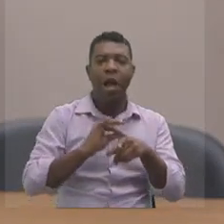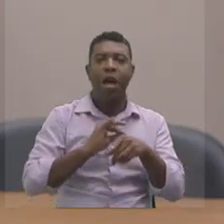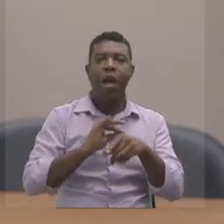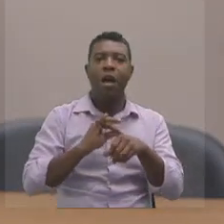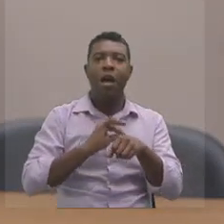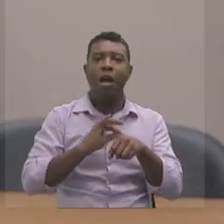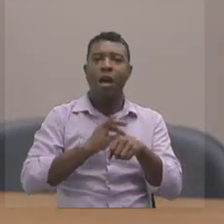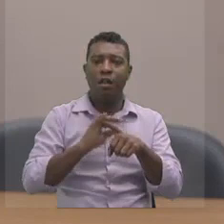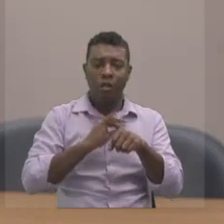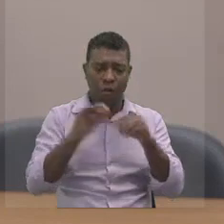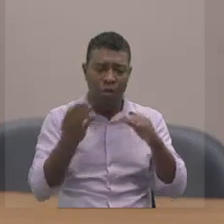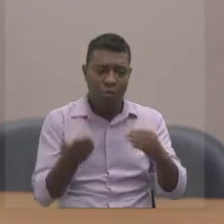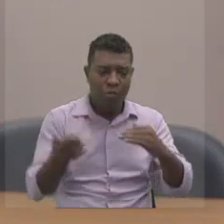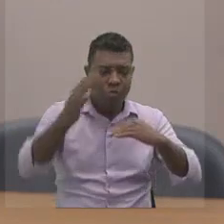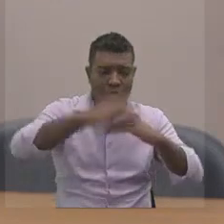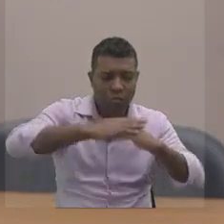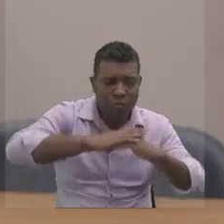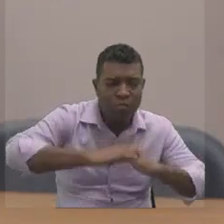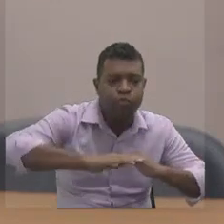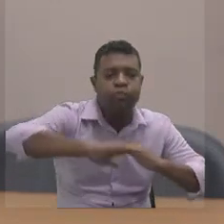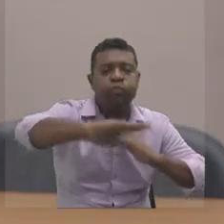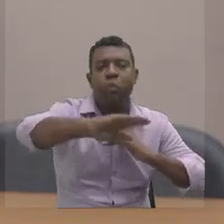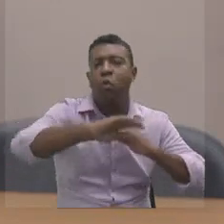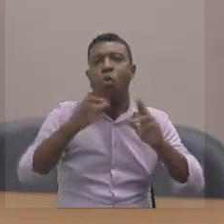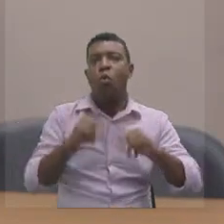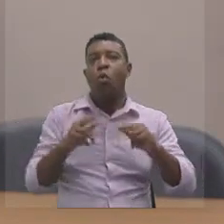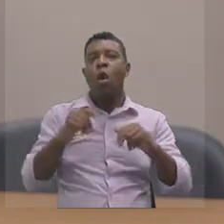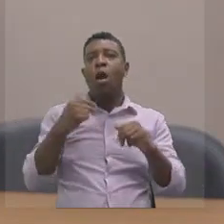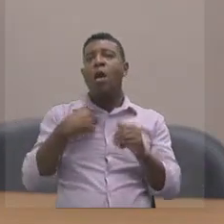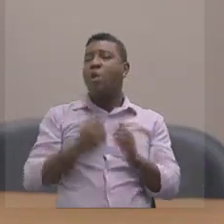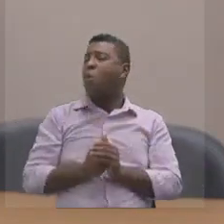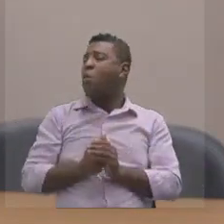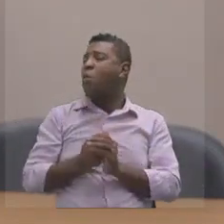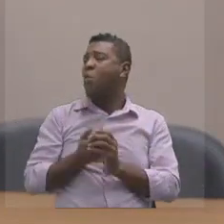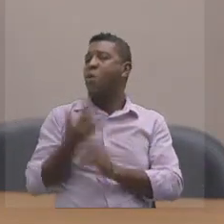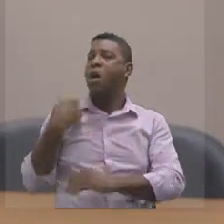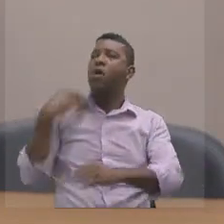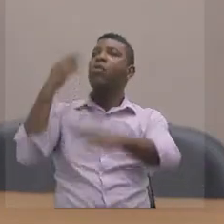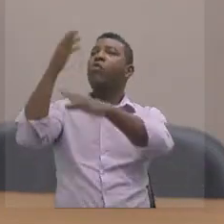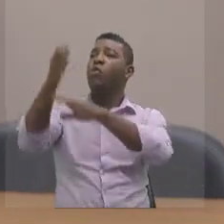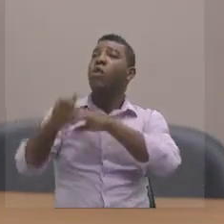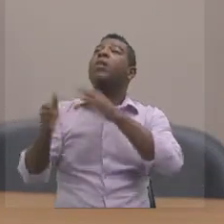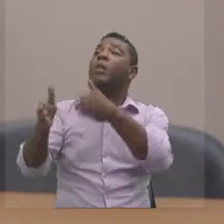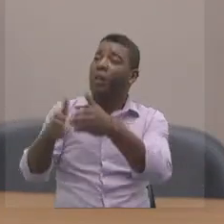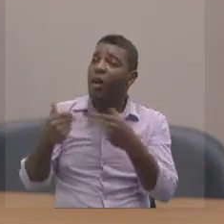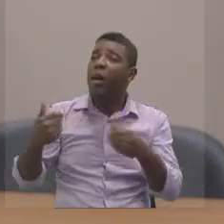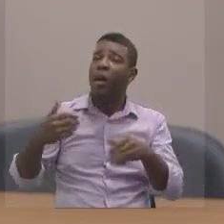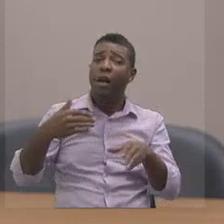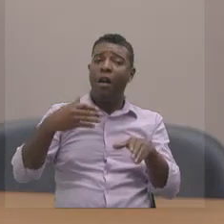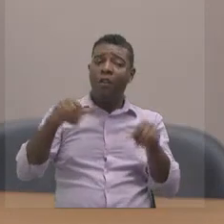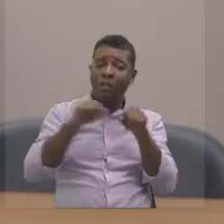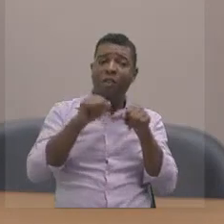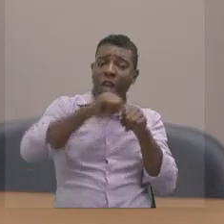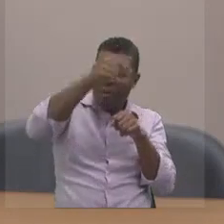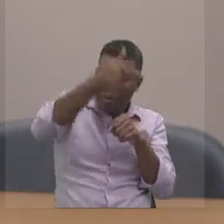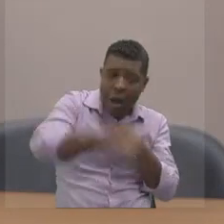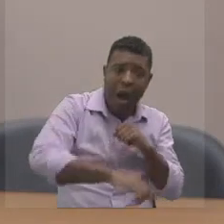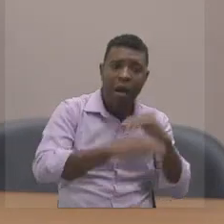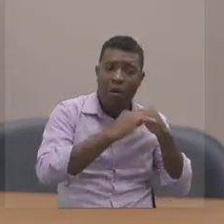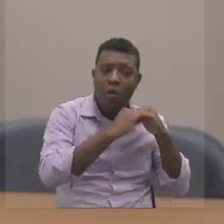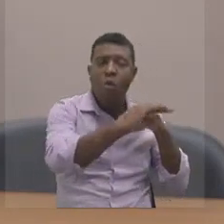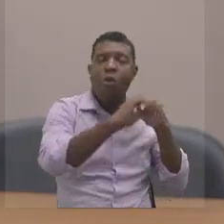vezes a secretaria aldr cobrando esse recapeamento para vocês terem ideia